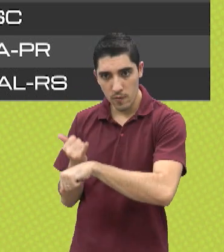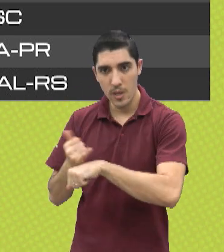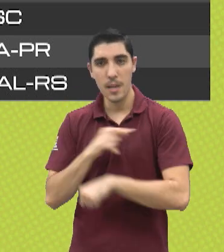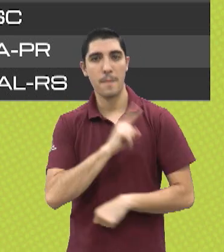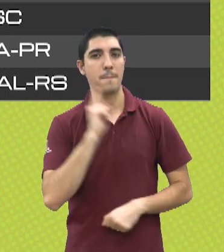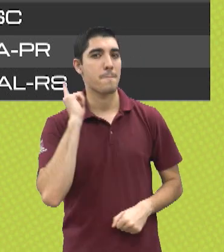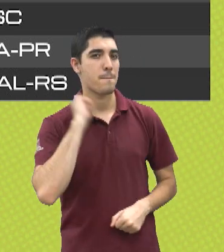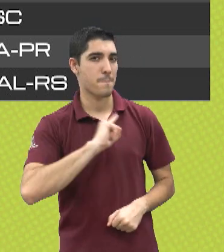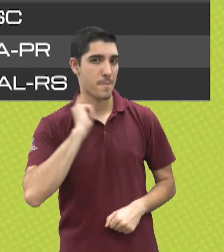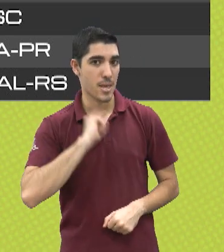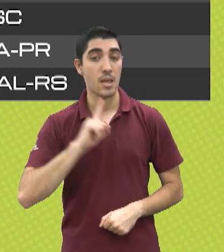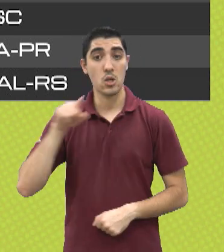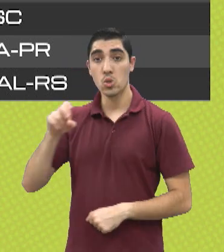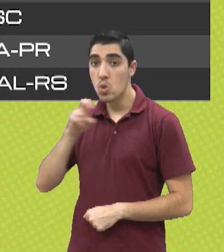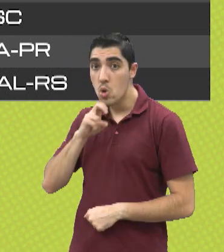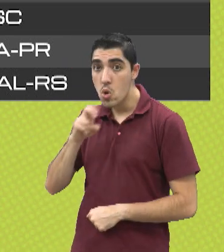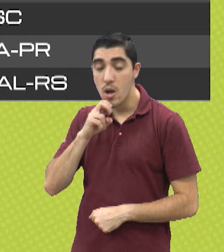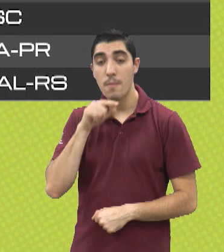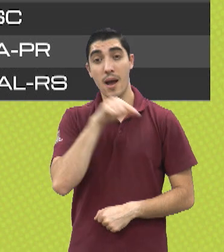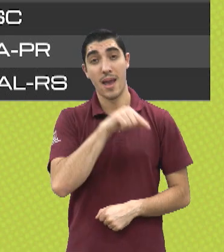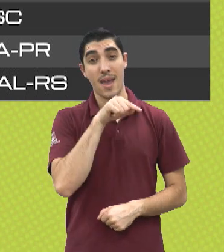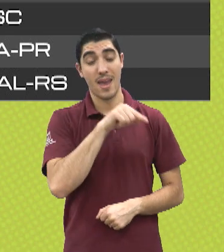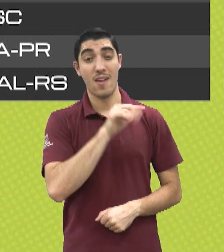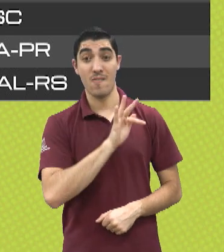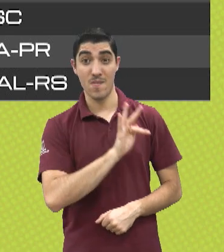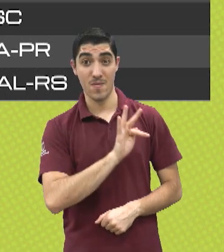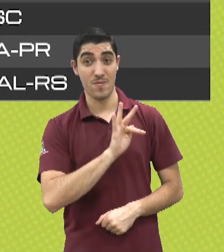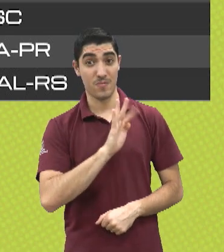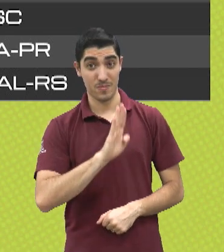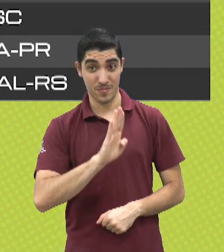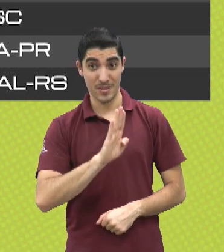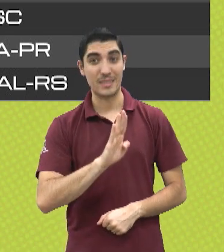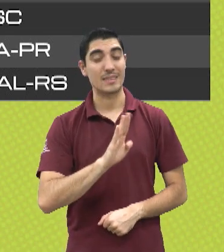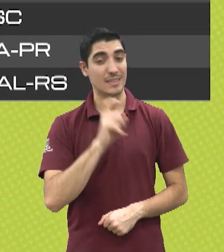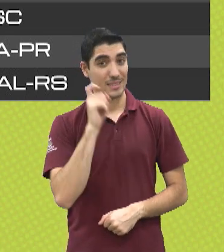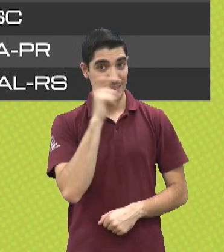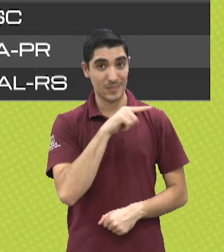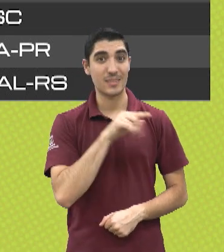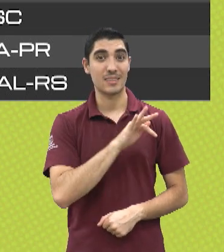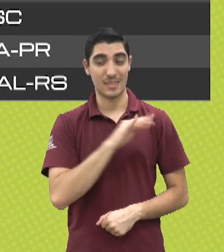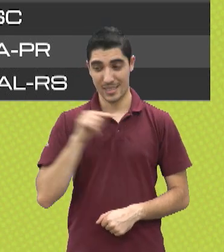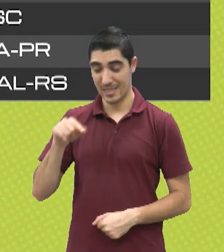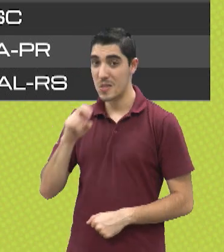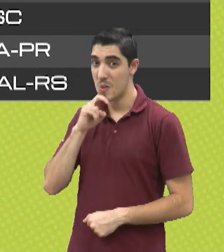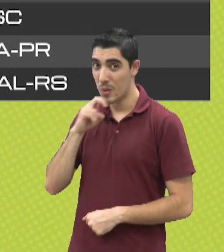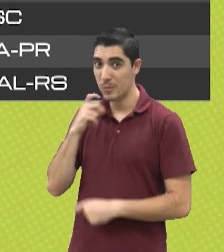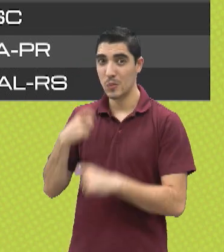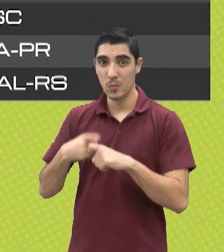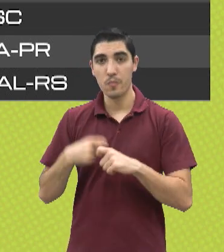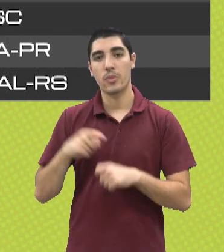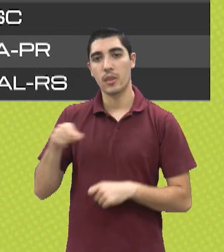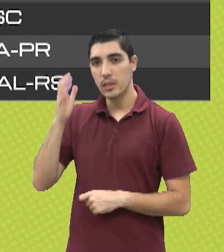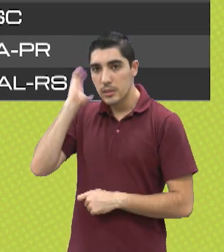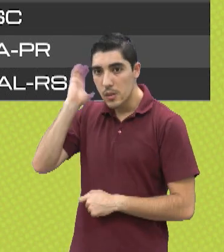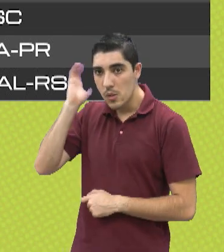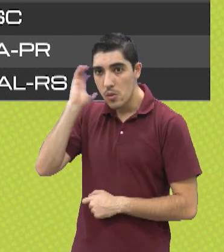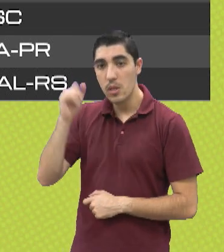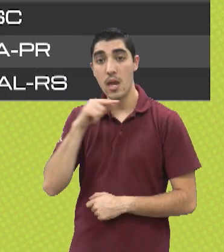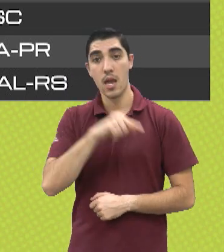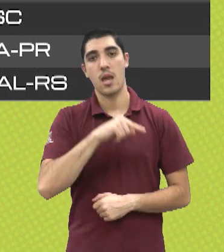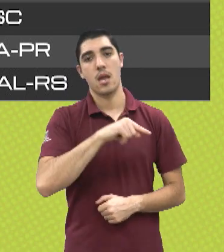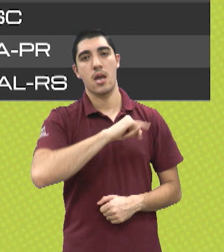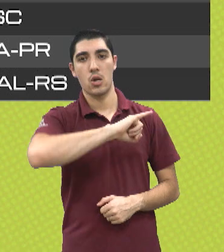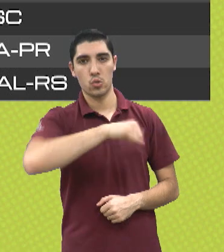Minas, Sorocaba e Marreco. Marreco se ferrou aqui nessa, né? Porque sorteio, pegou fortíssima equipe do Sorocaba. Santo André e